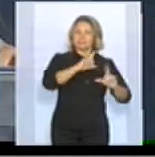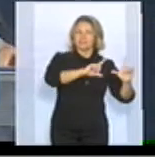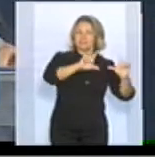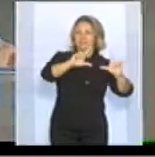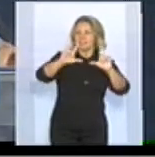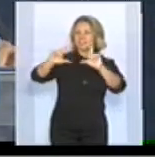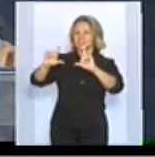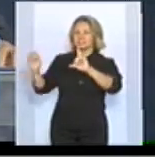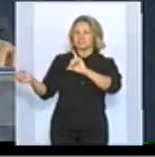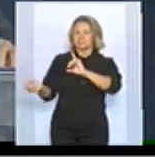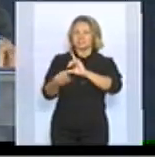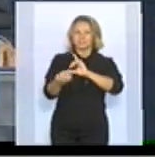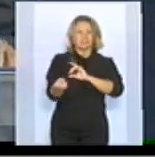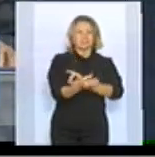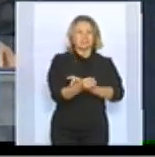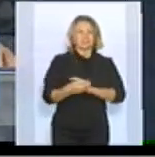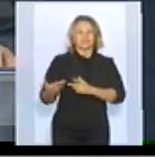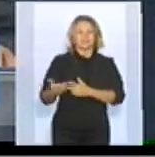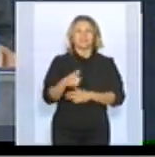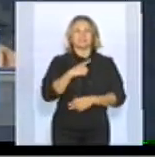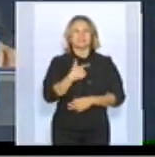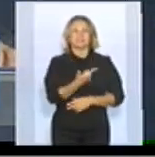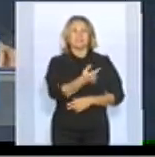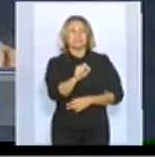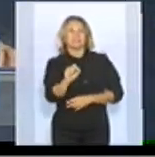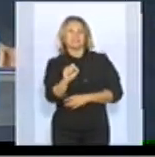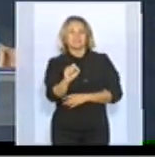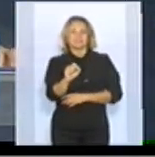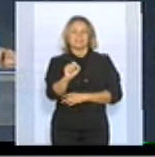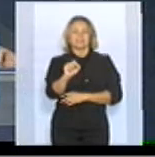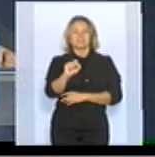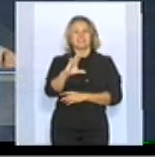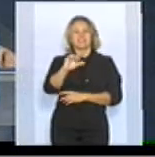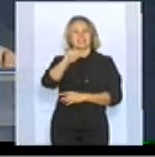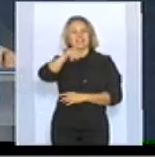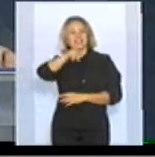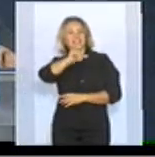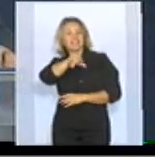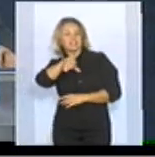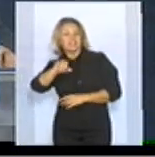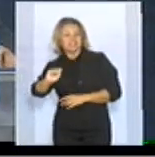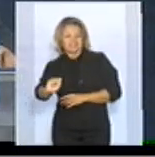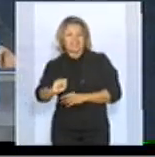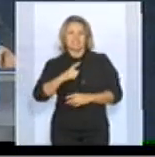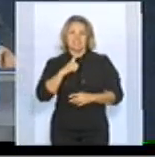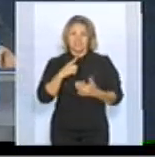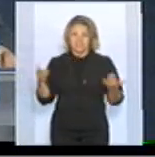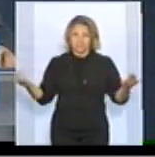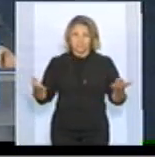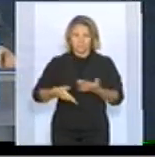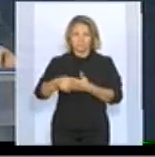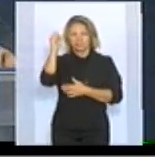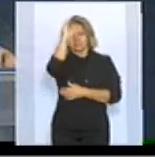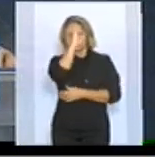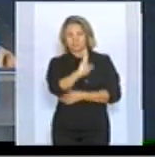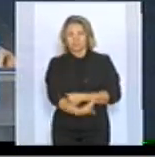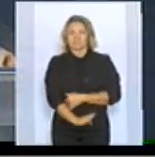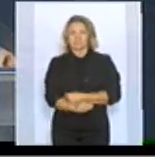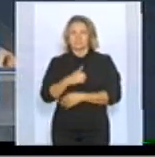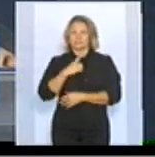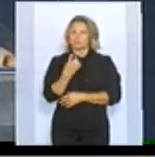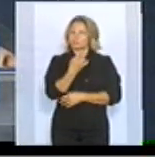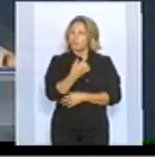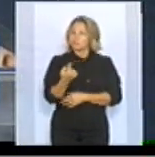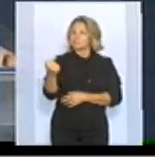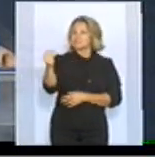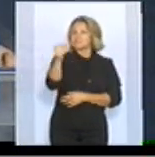se adaptando. Dos 20 canais brasileiros de espaço qualificado que hoje existem no mercado, apenas